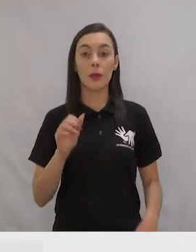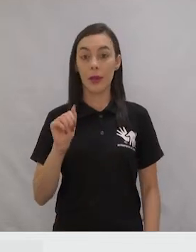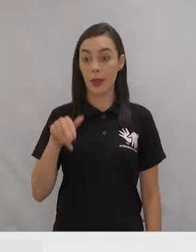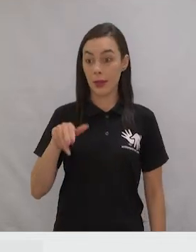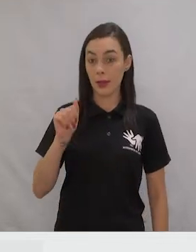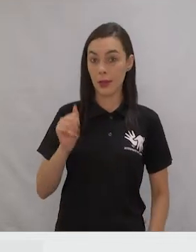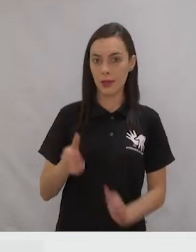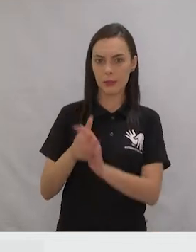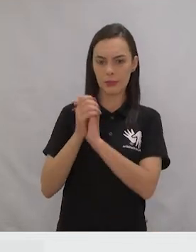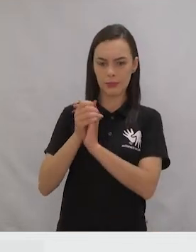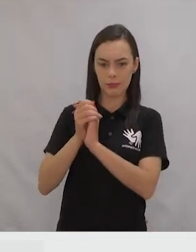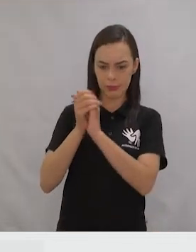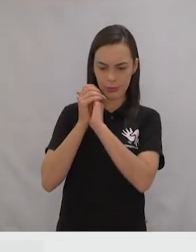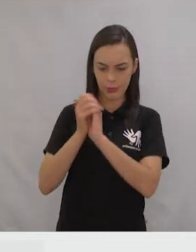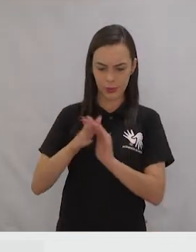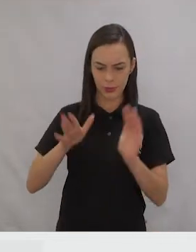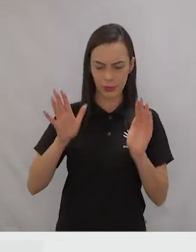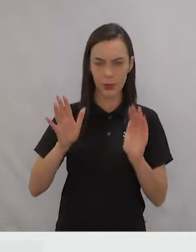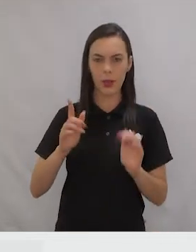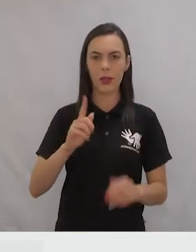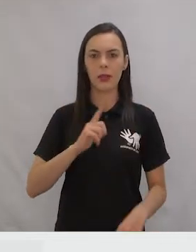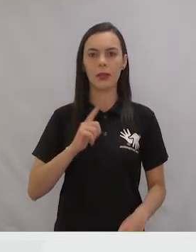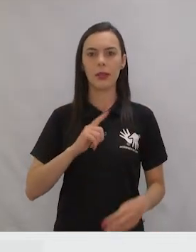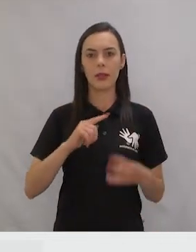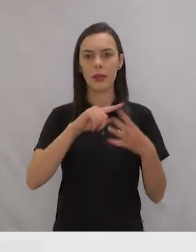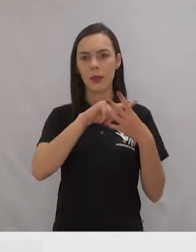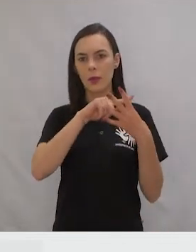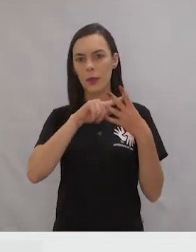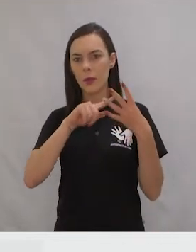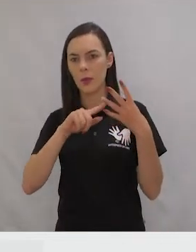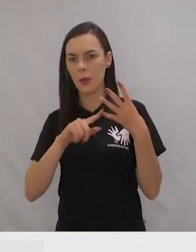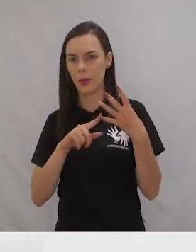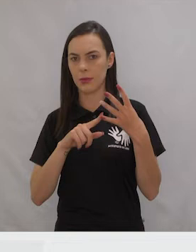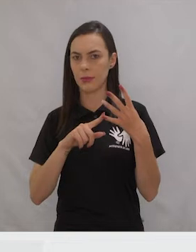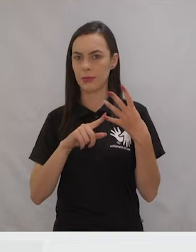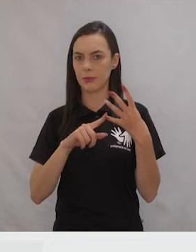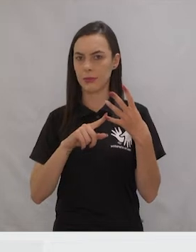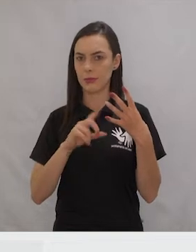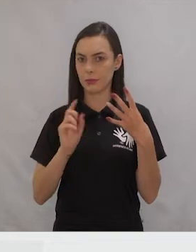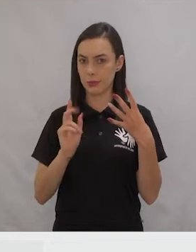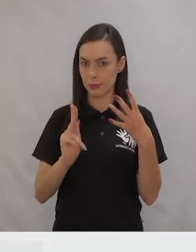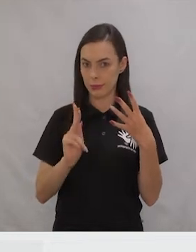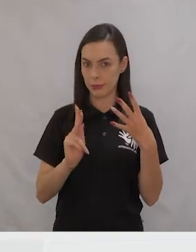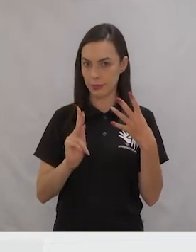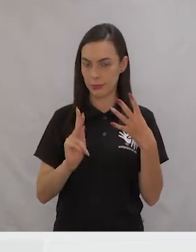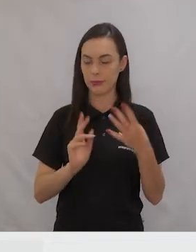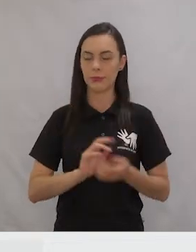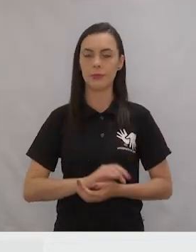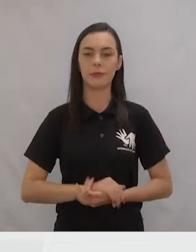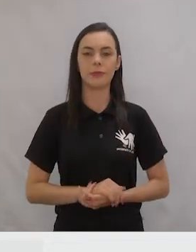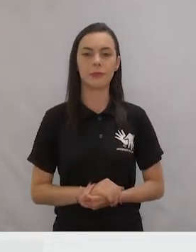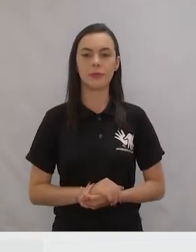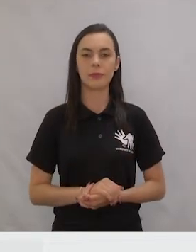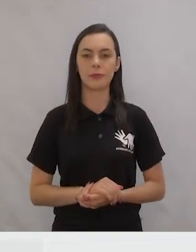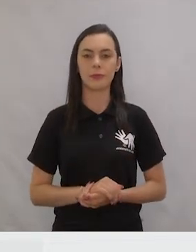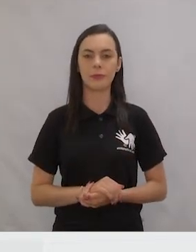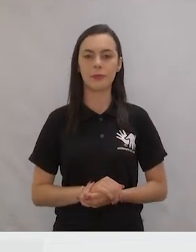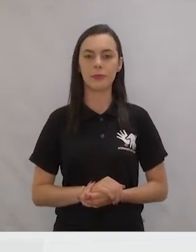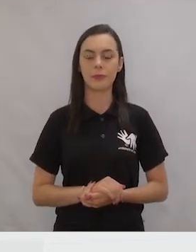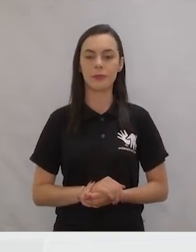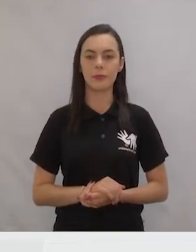Então, quando Ana jogou, ela ficou com os 4 na parte de cima, quantidade de